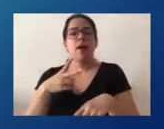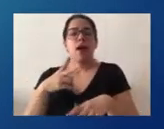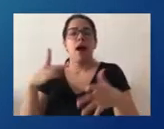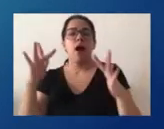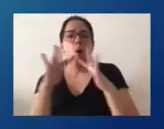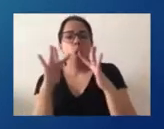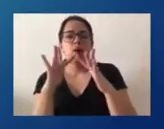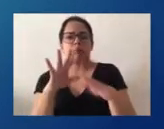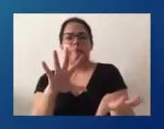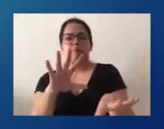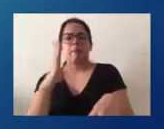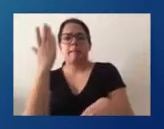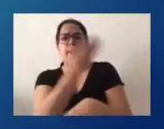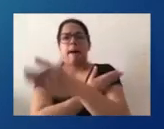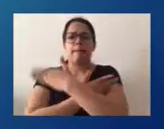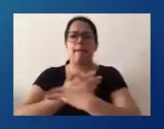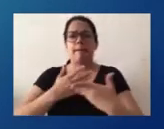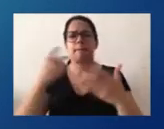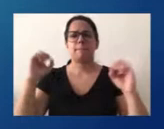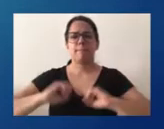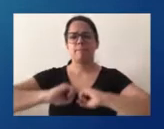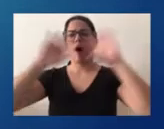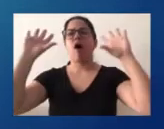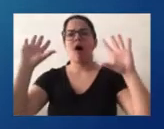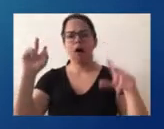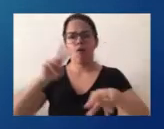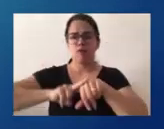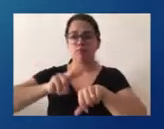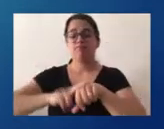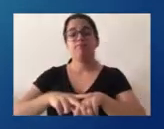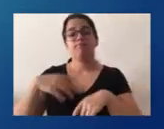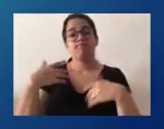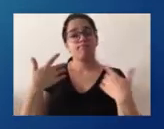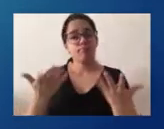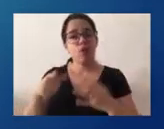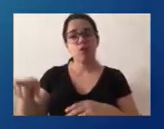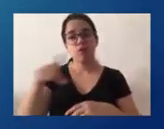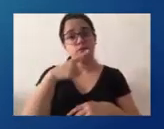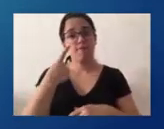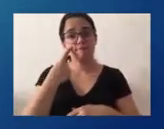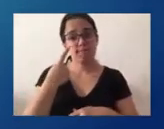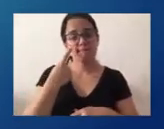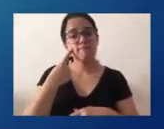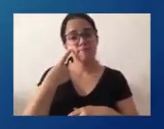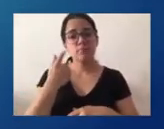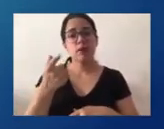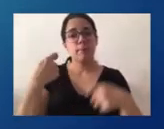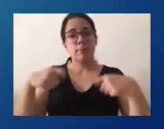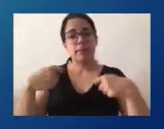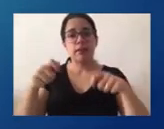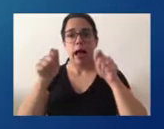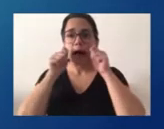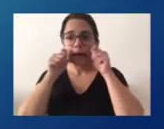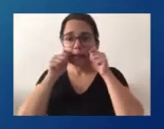2 deles trabalhavam em uma sala próxima à do equipamento, chegaram a ser socorridos pelo SAMU e levados para o Hospital dos Servidores. Então, vejam, gente,